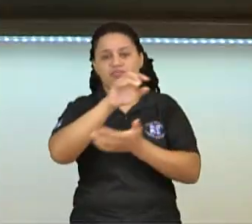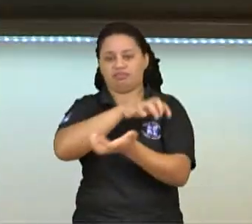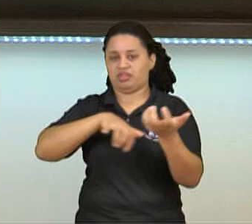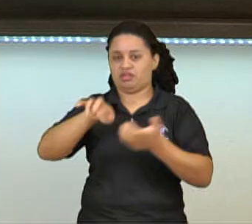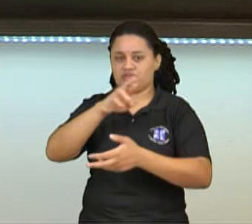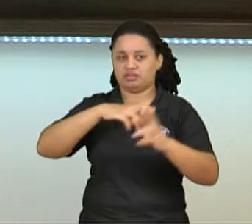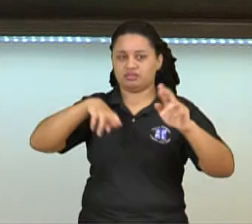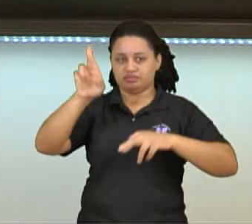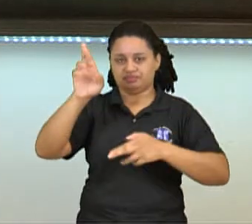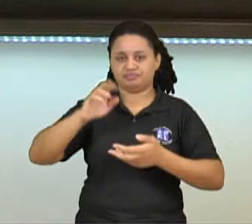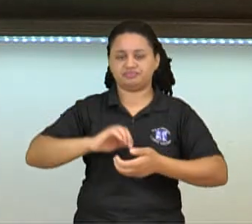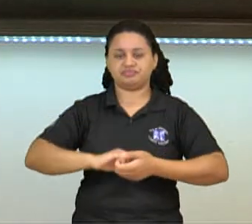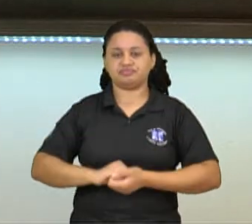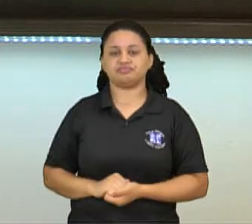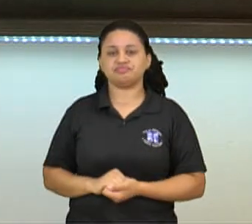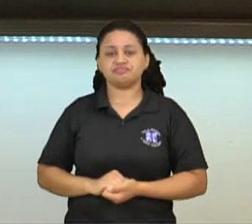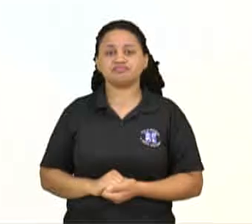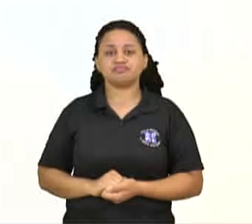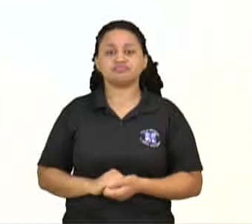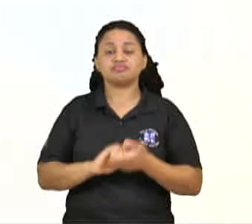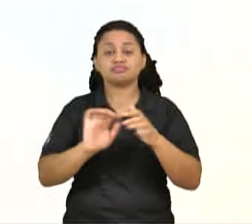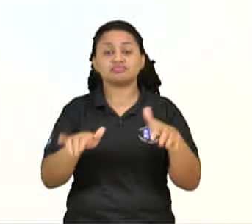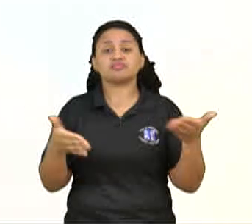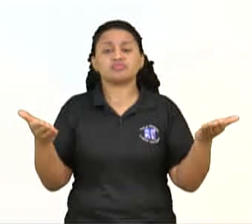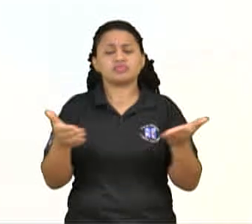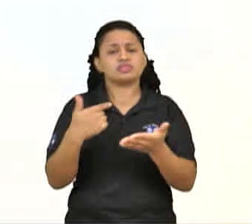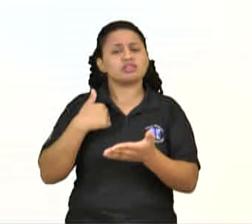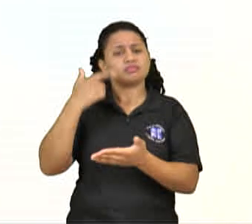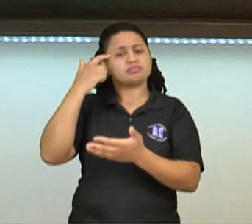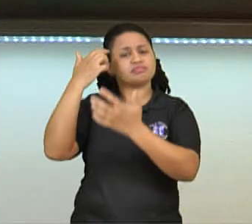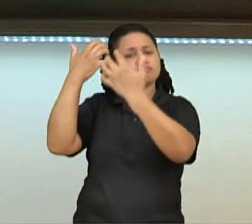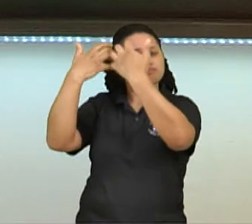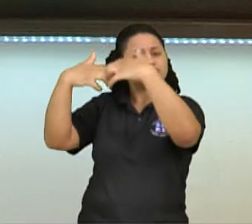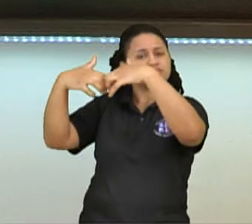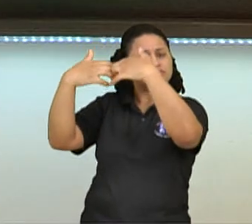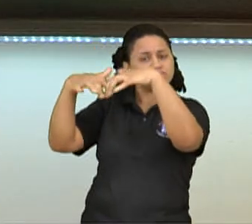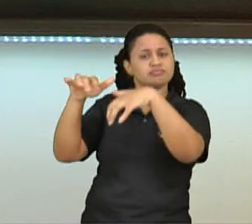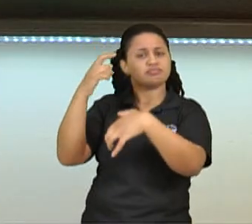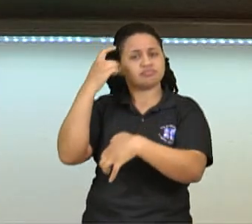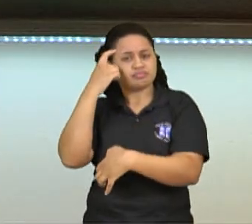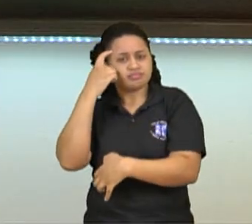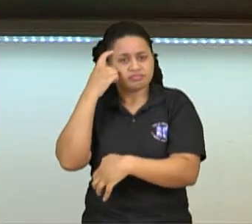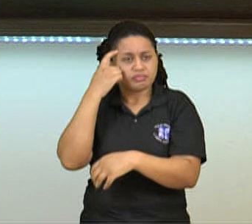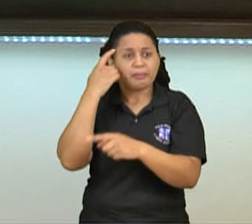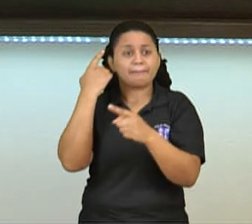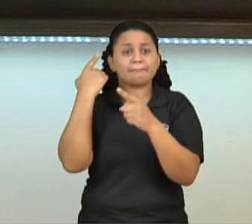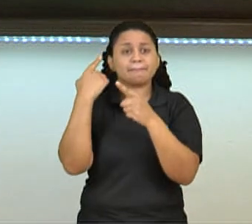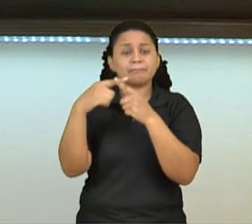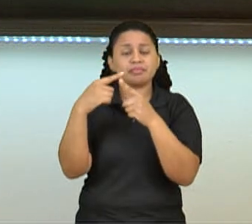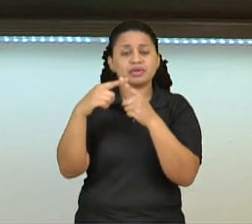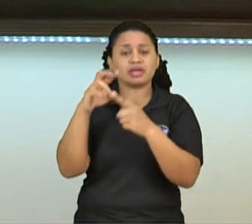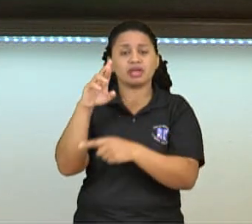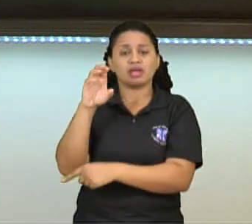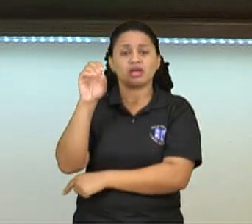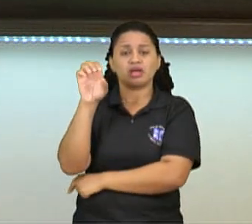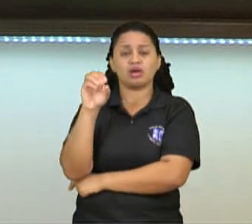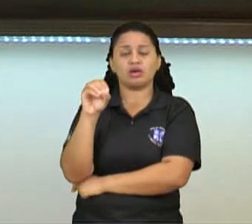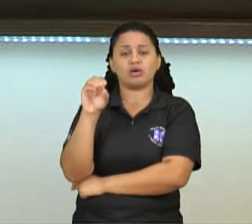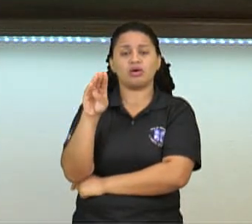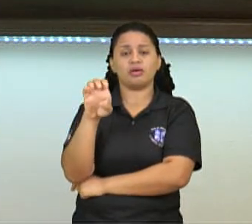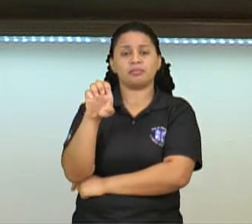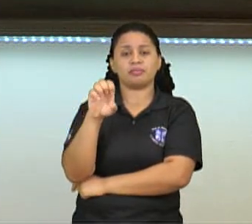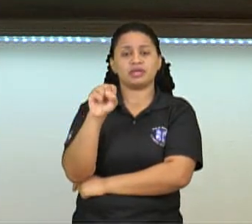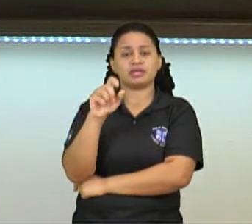Revolução. Vamos refletir? Vamos pensar por que Robespierre, que tinha tantos ideais